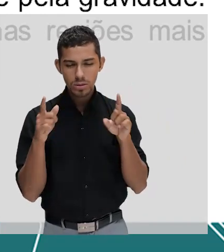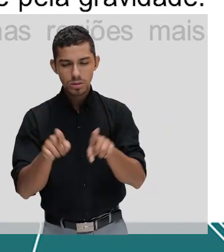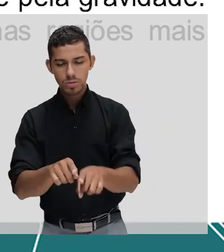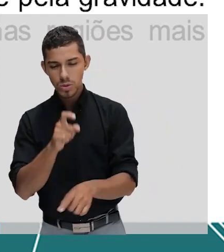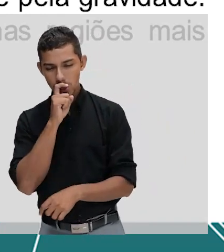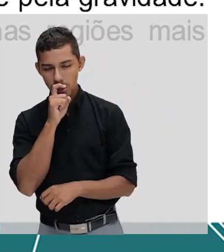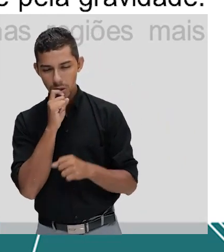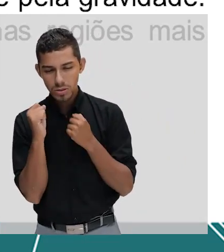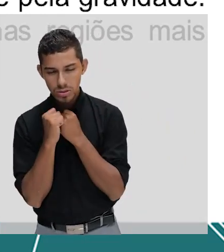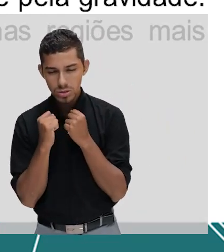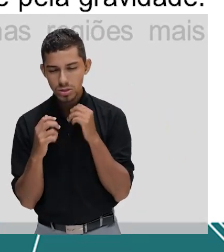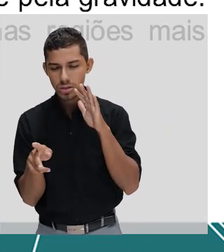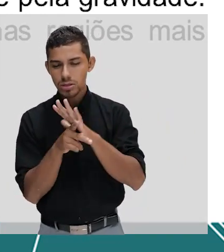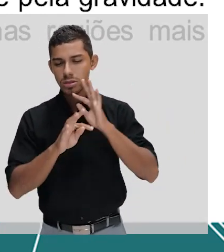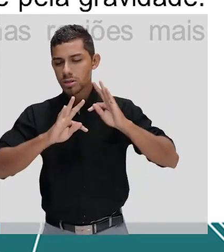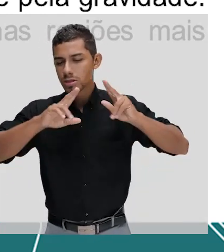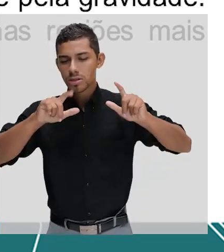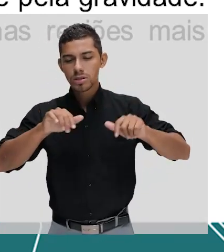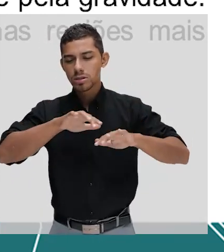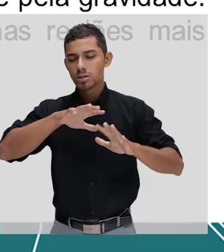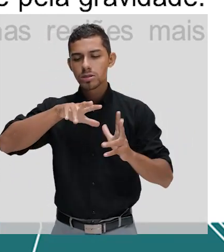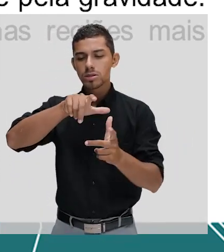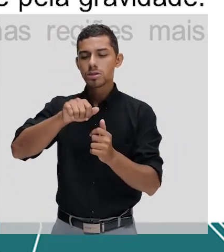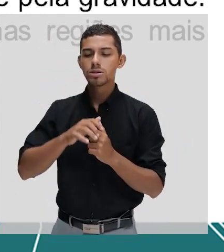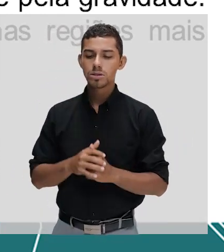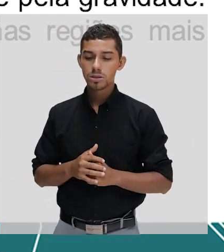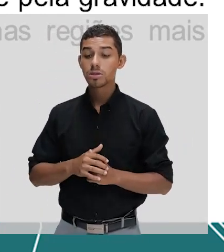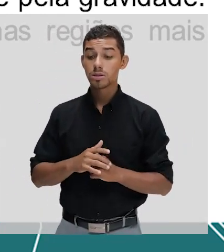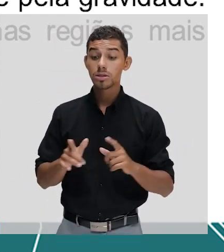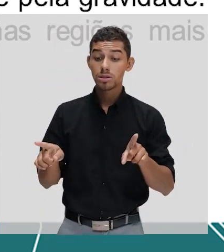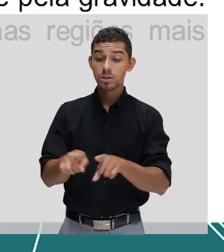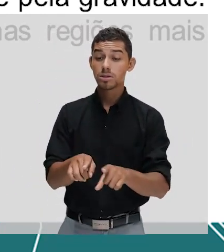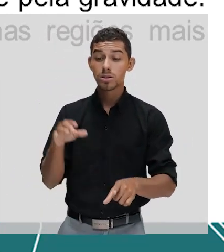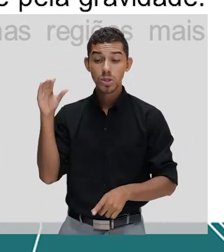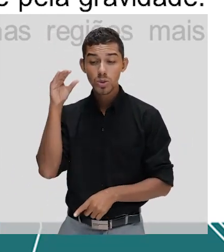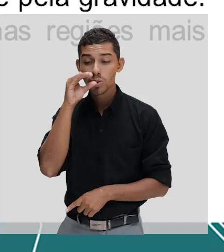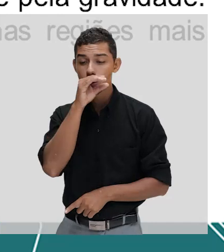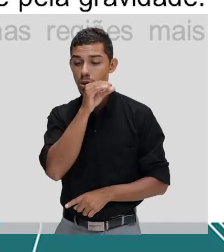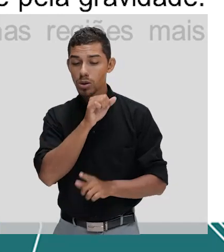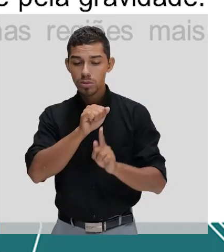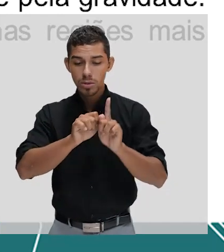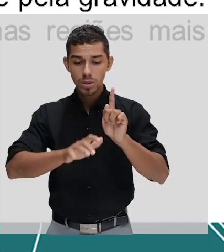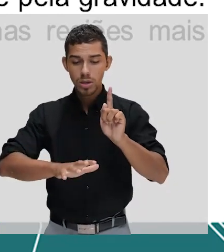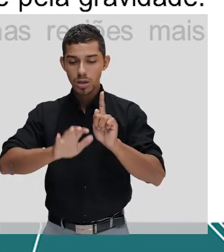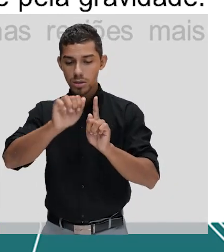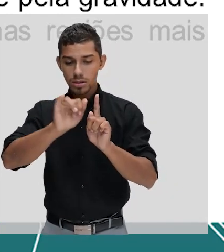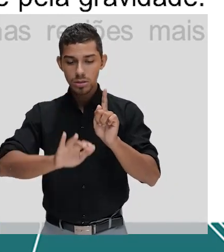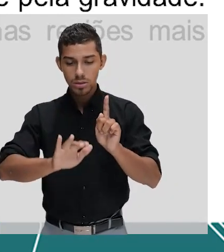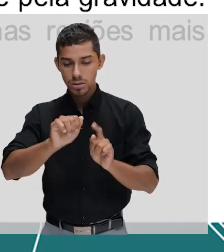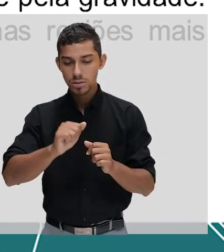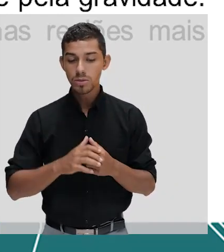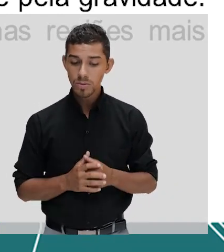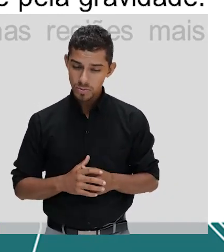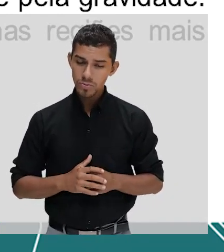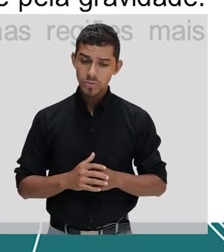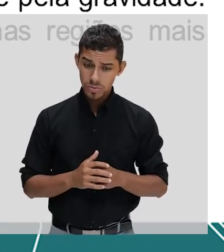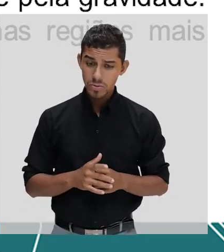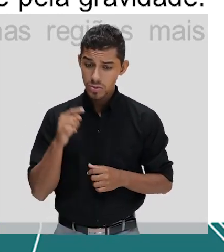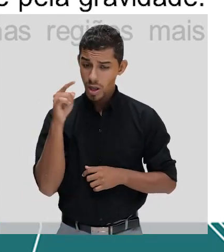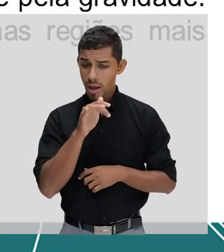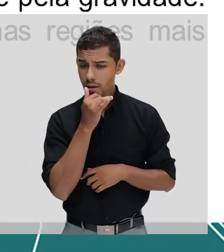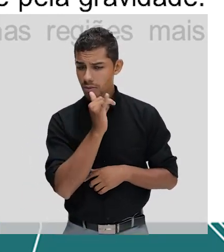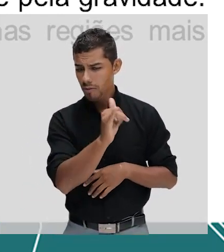gelo a toda a superfície terrestre, acionados pelo calor e pela gravidade. Cessada a energia